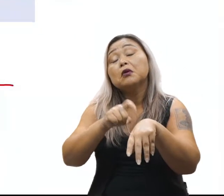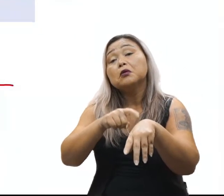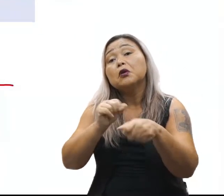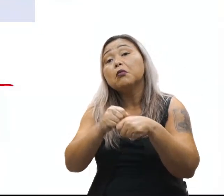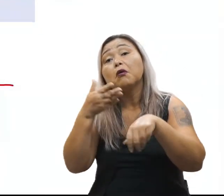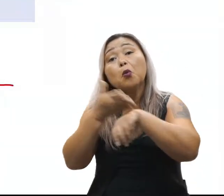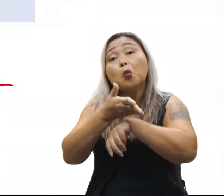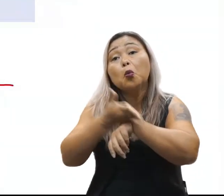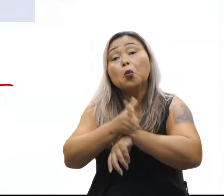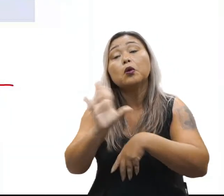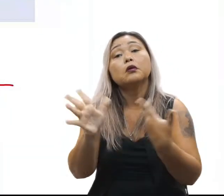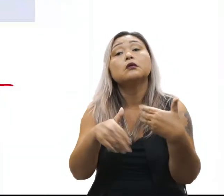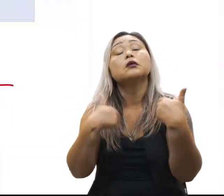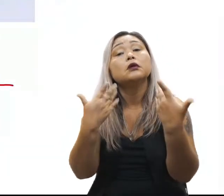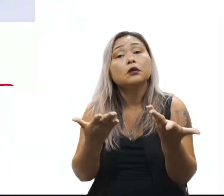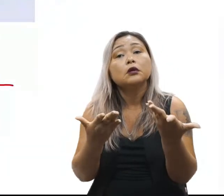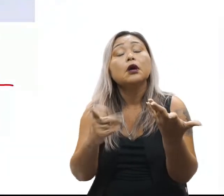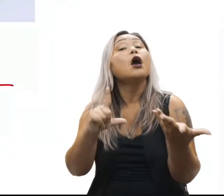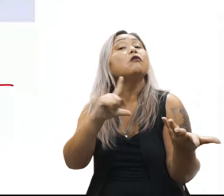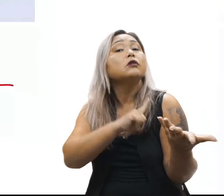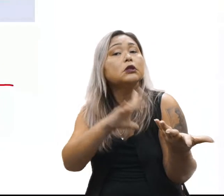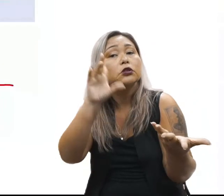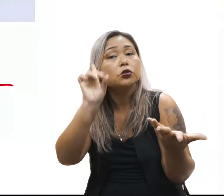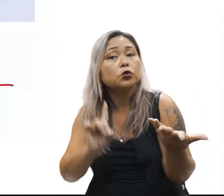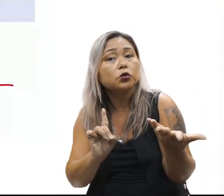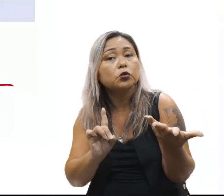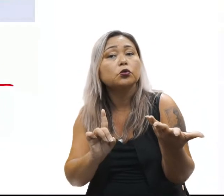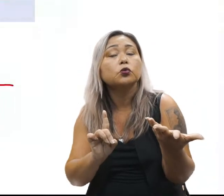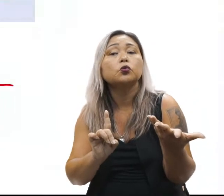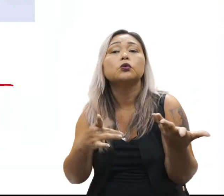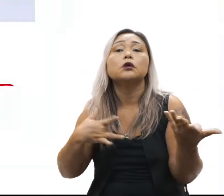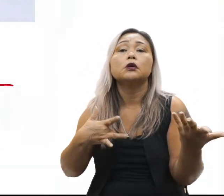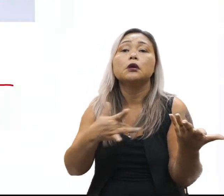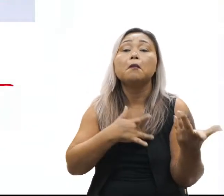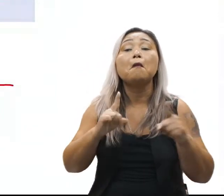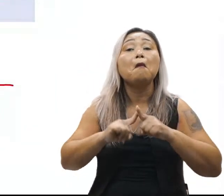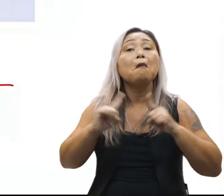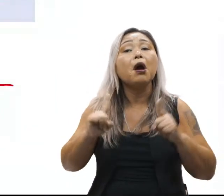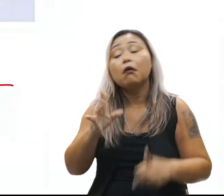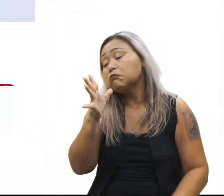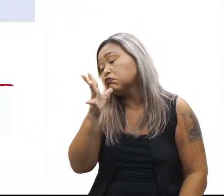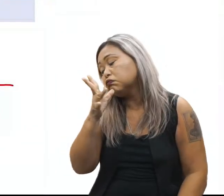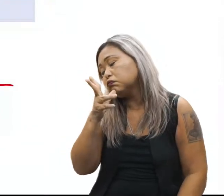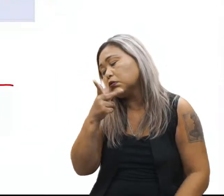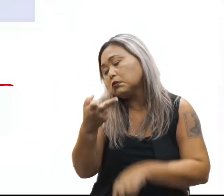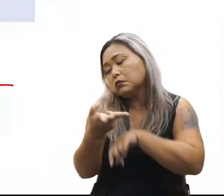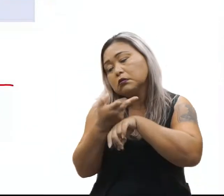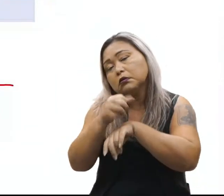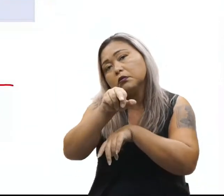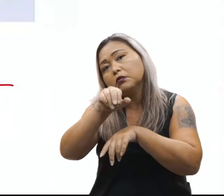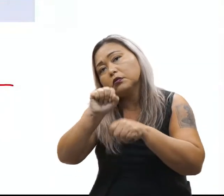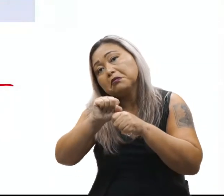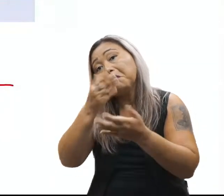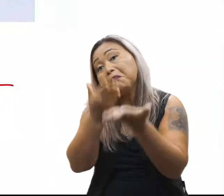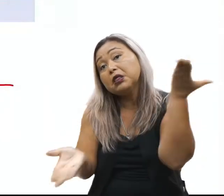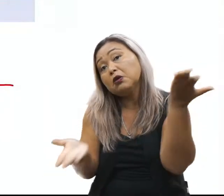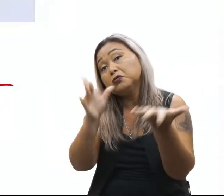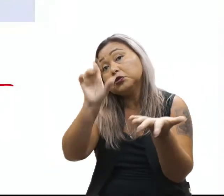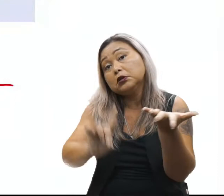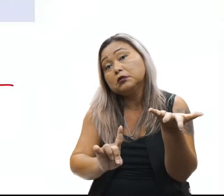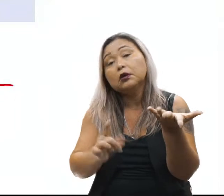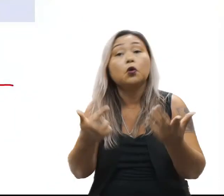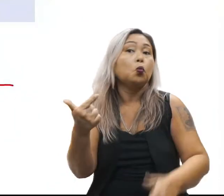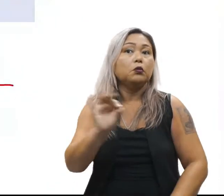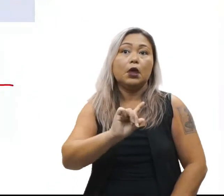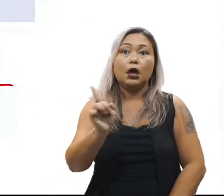acessou. Você tinha o direito à saúde, mas você demorou muito para procurar o SUS, então você perdeu esse direito. Não existe